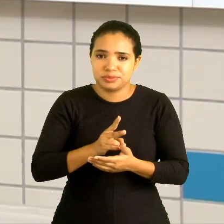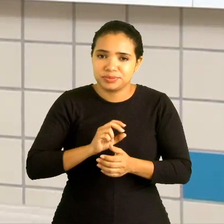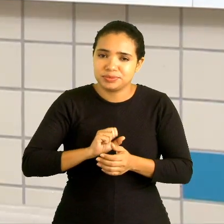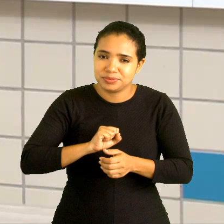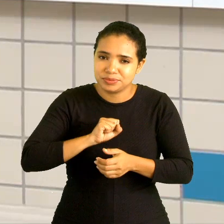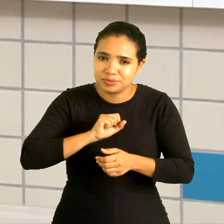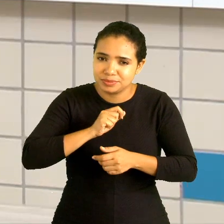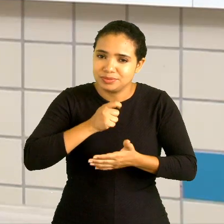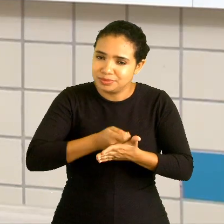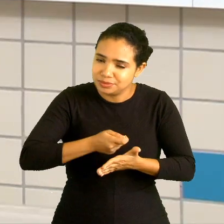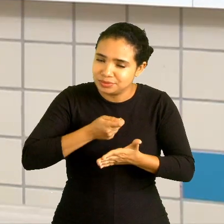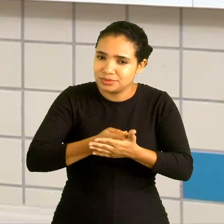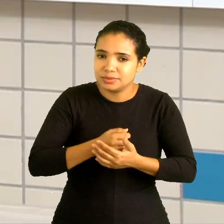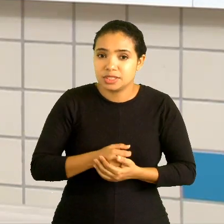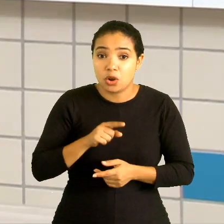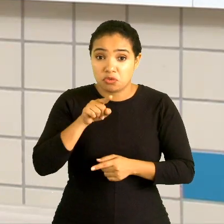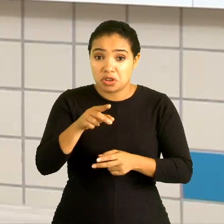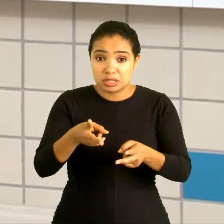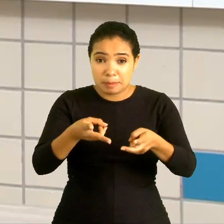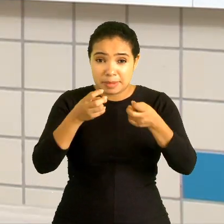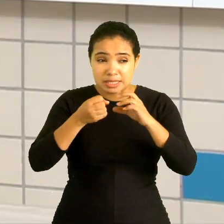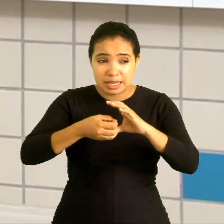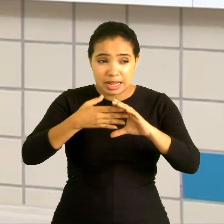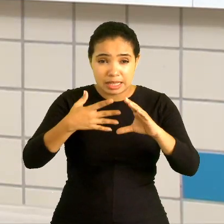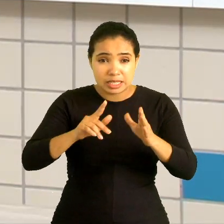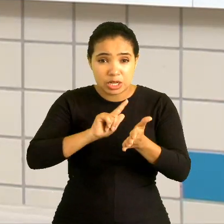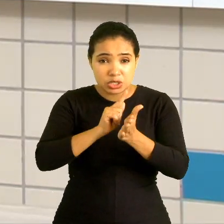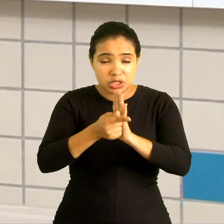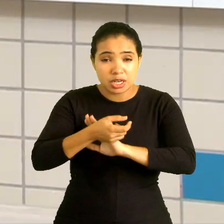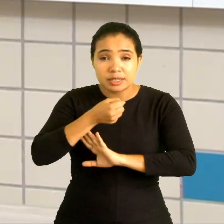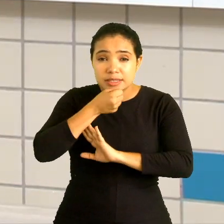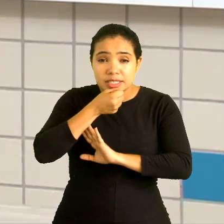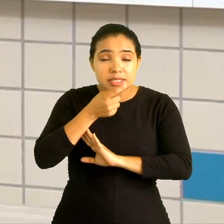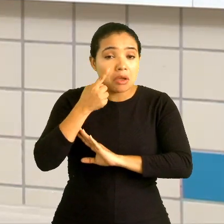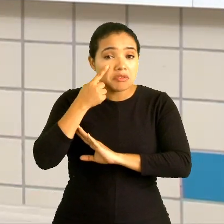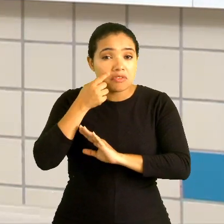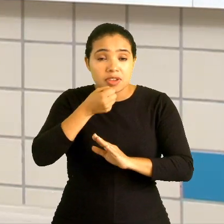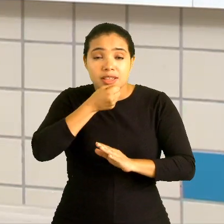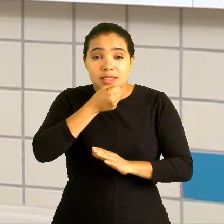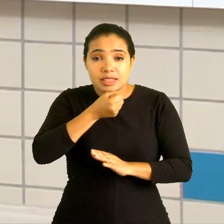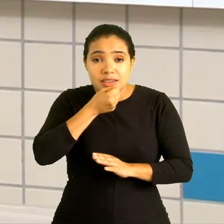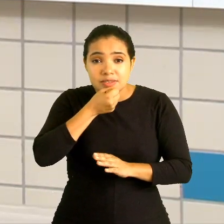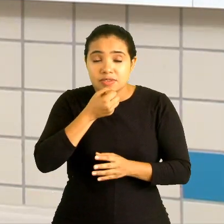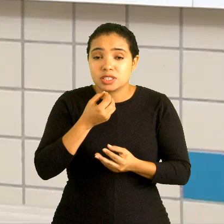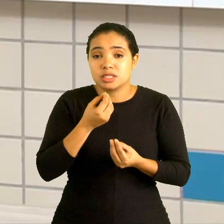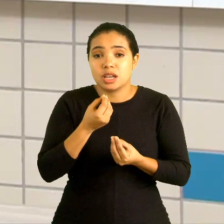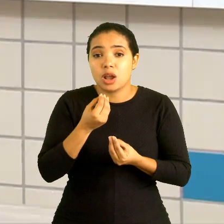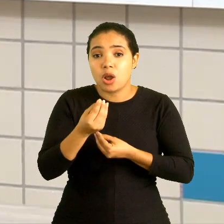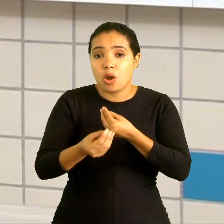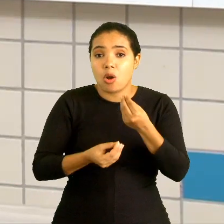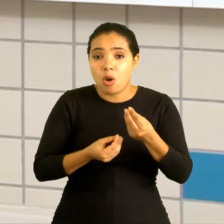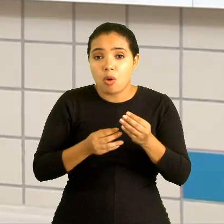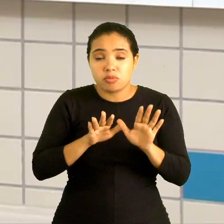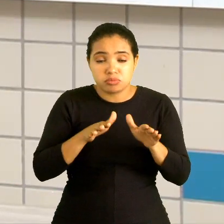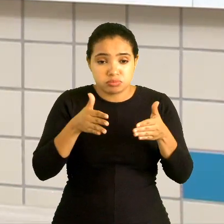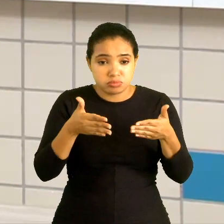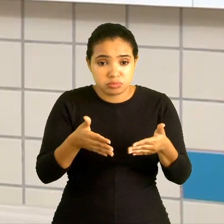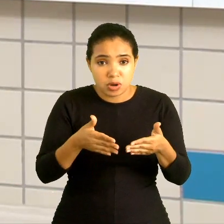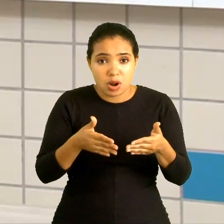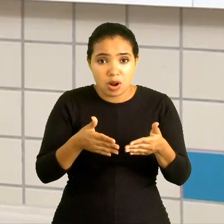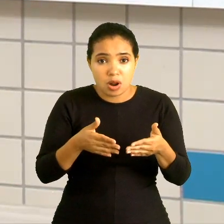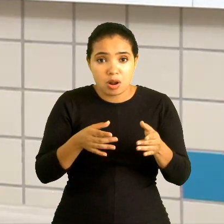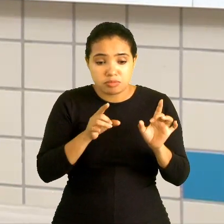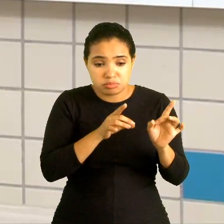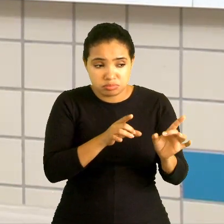a característica do gênero entrevista? Nós lemos uma entrevista com uma especialista em